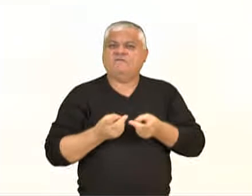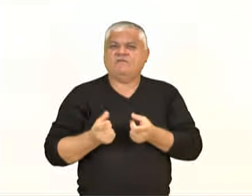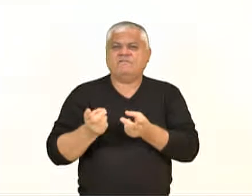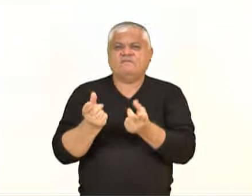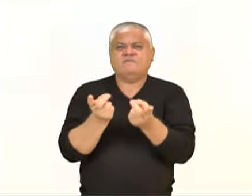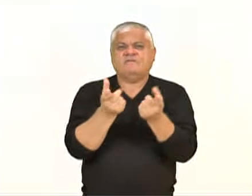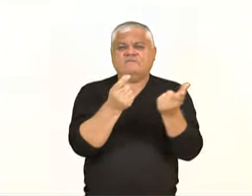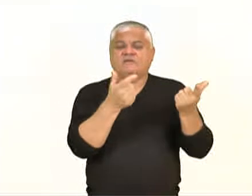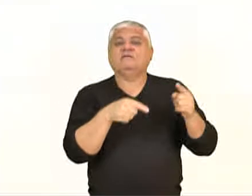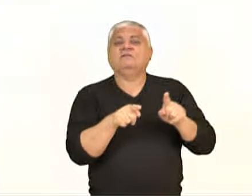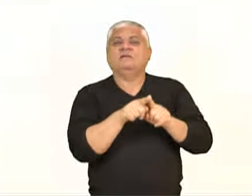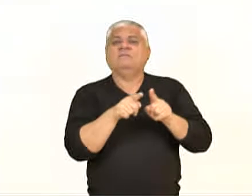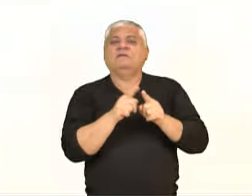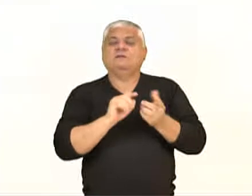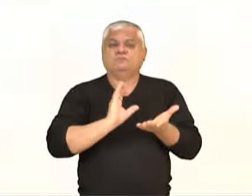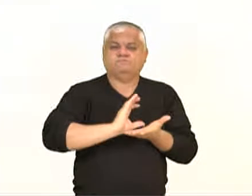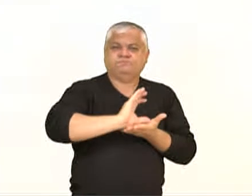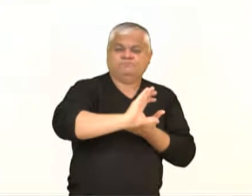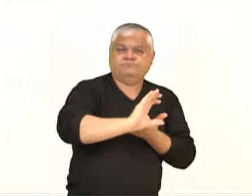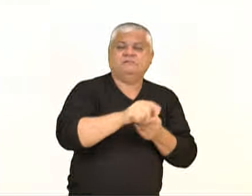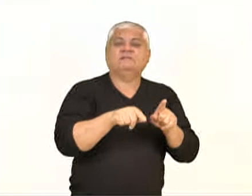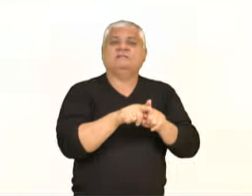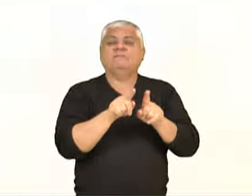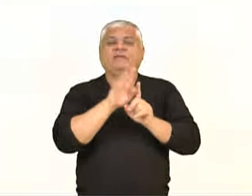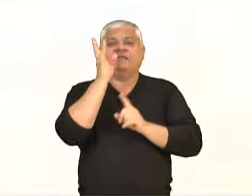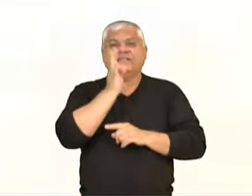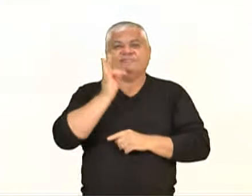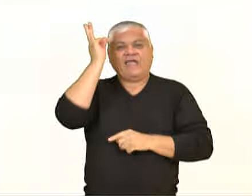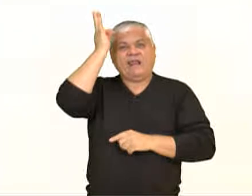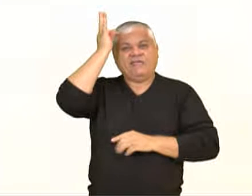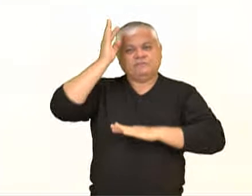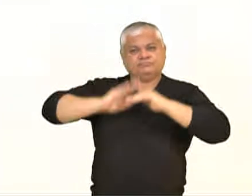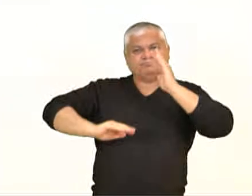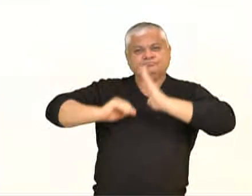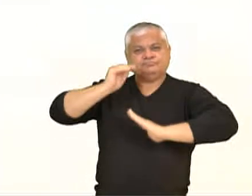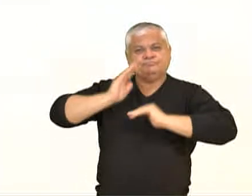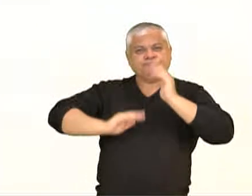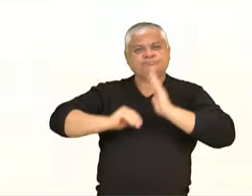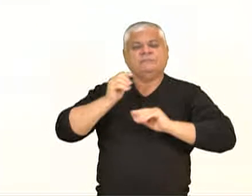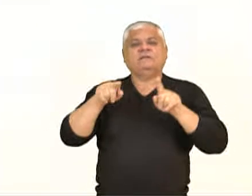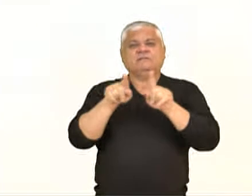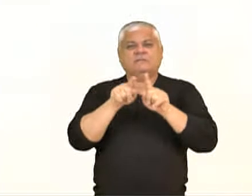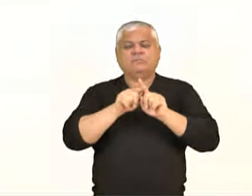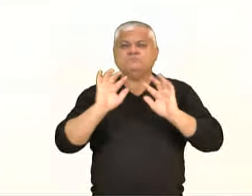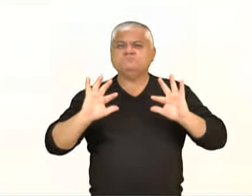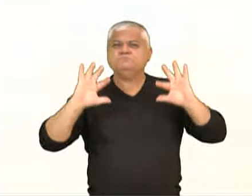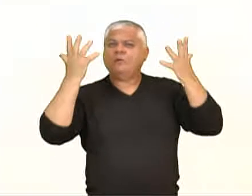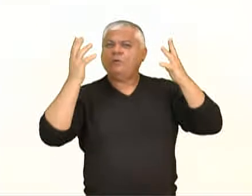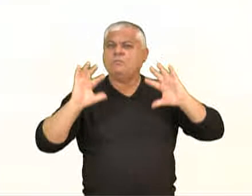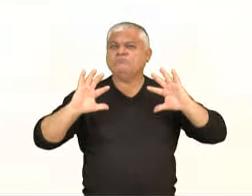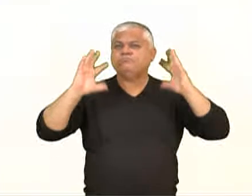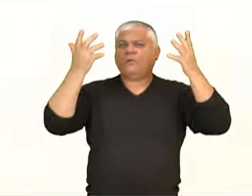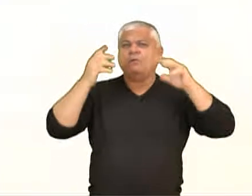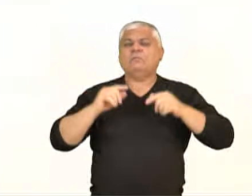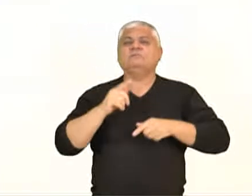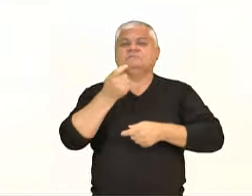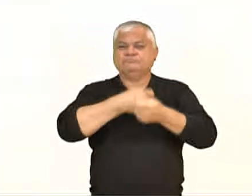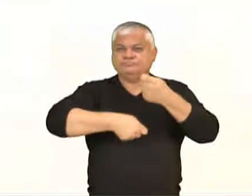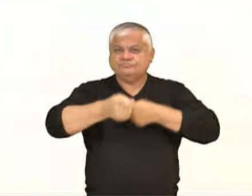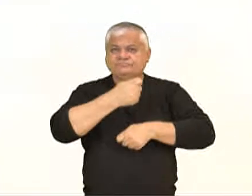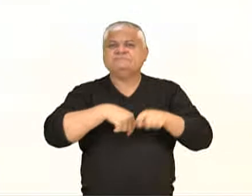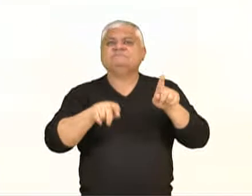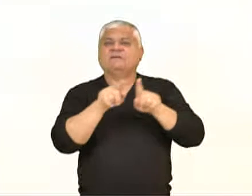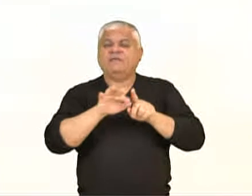futebol. Da era do talento, passamos à era dos grandes eventos e dos grandes negócios, inclusive